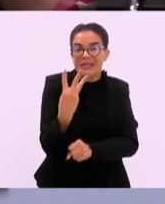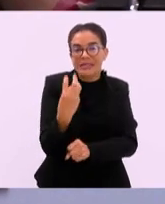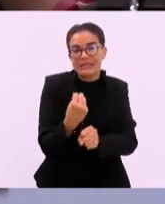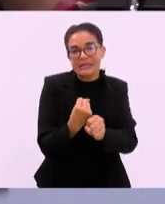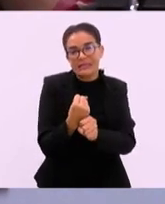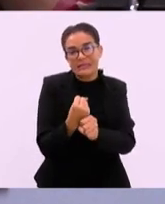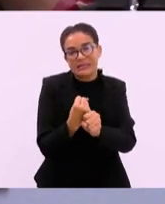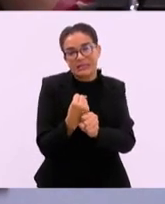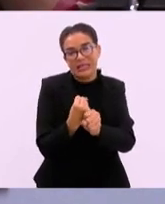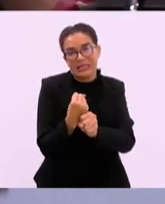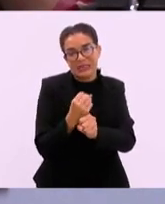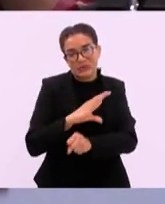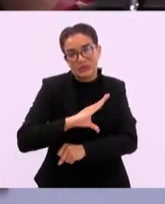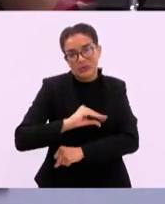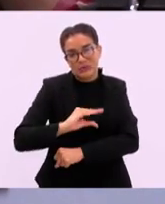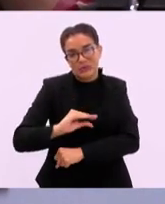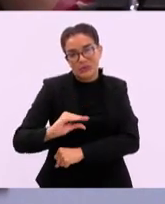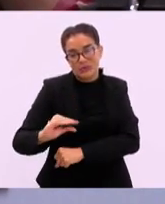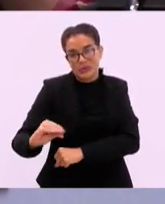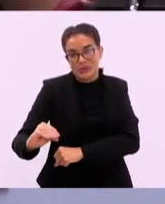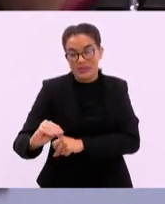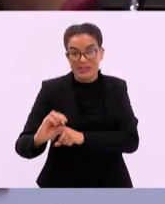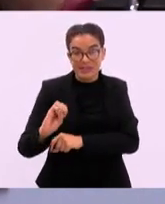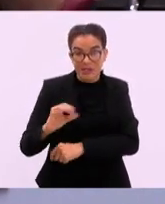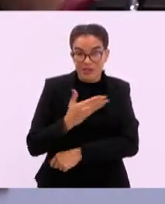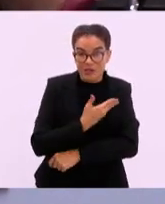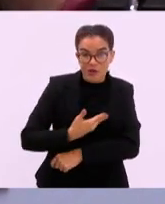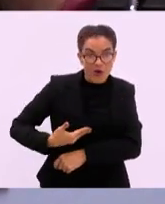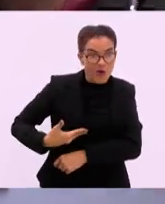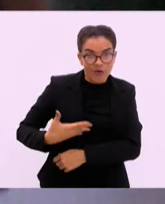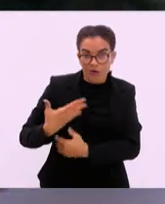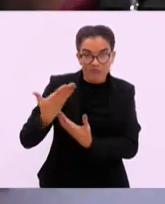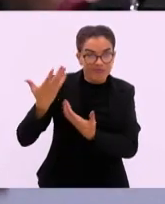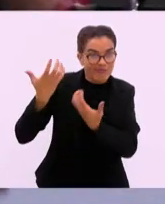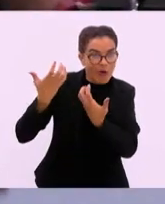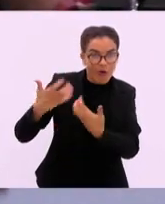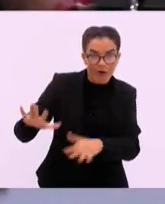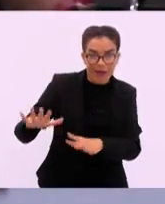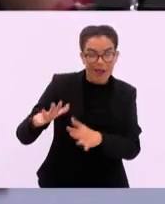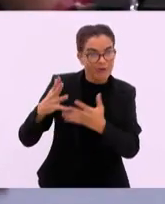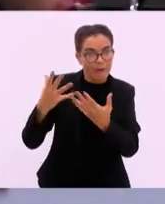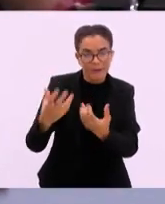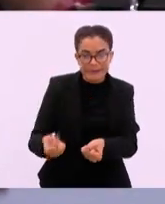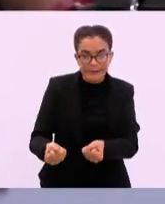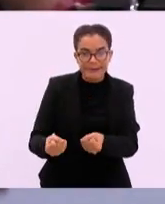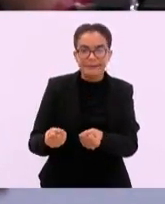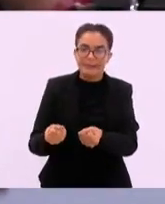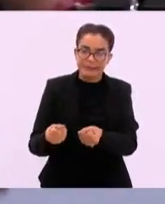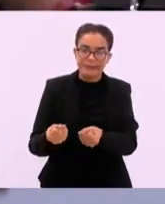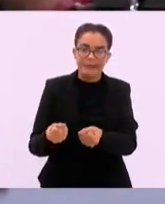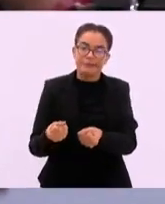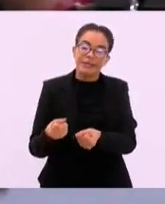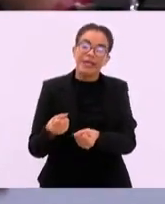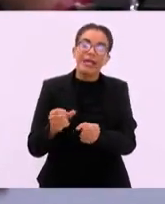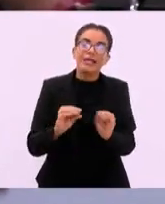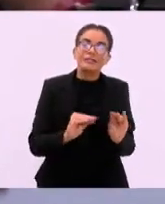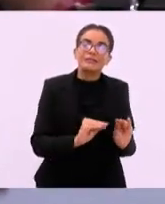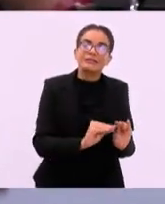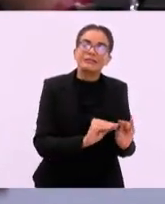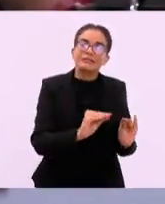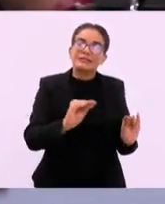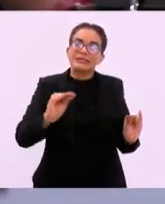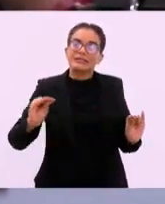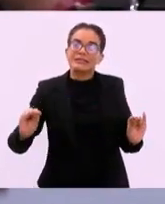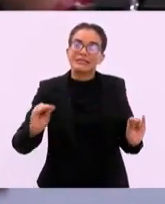E, caso ele não queira fazer, que ele, pelo menos, estenda a possibilidade desse pagamento para o ano que